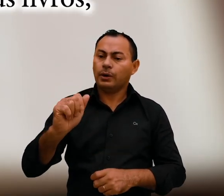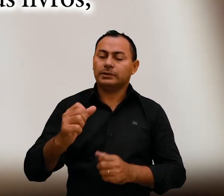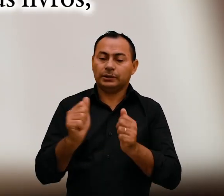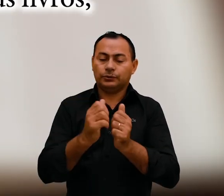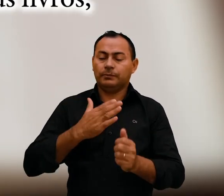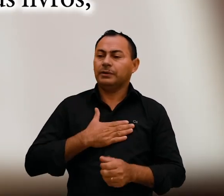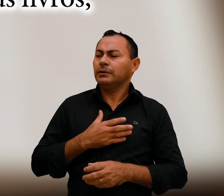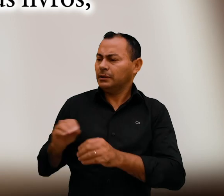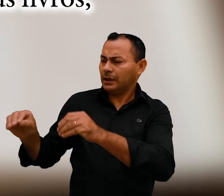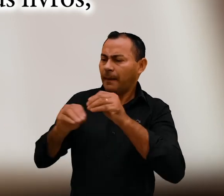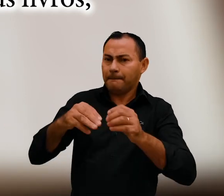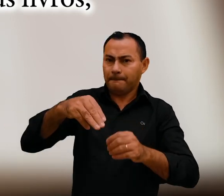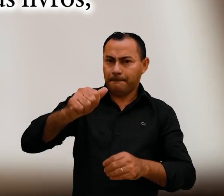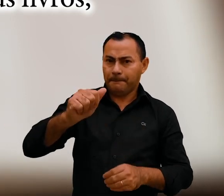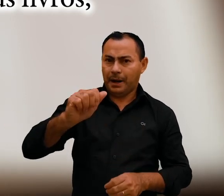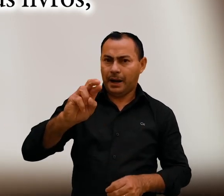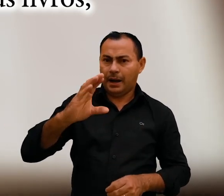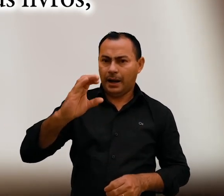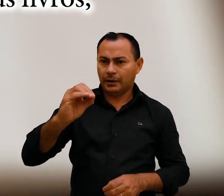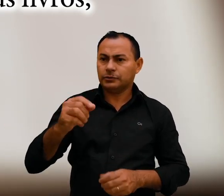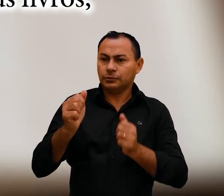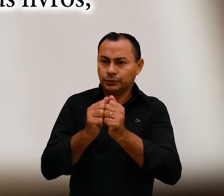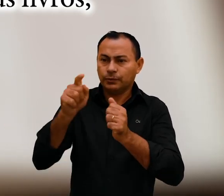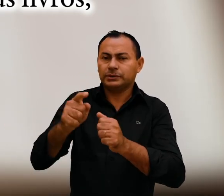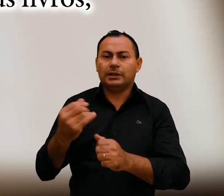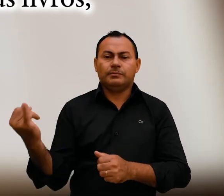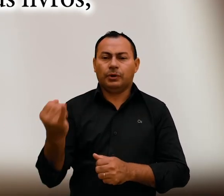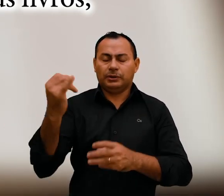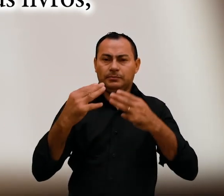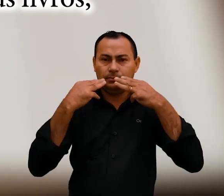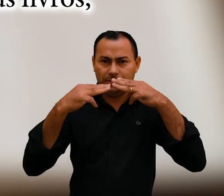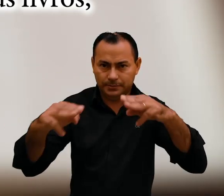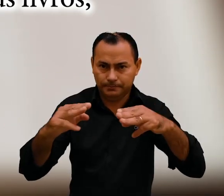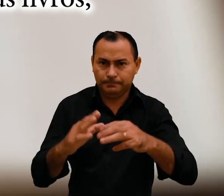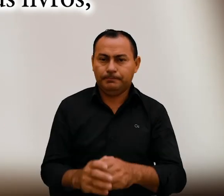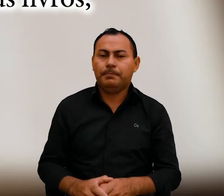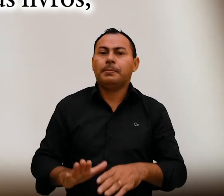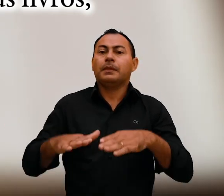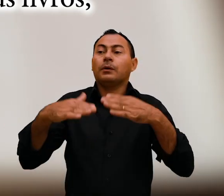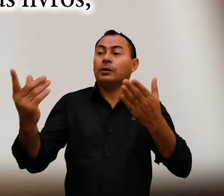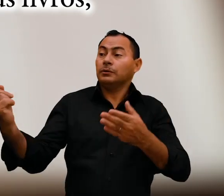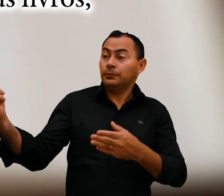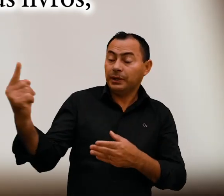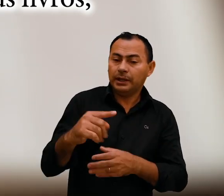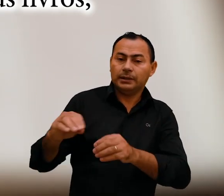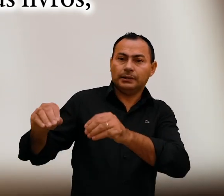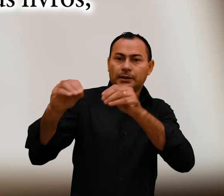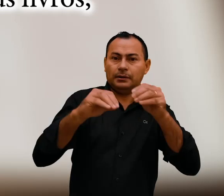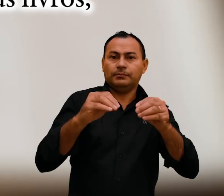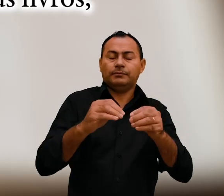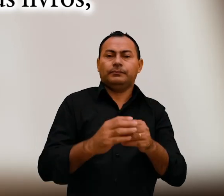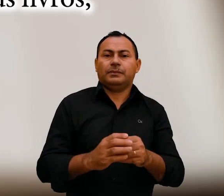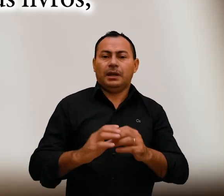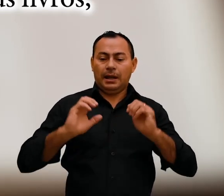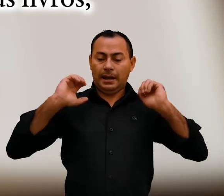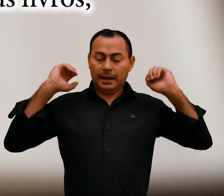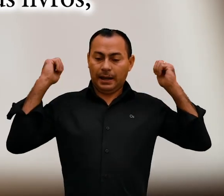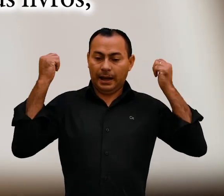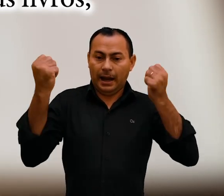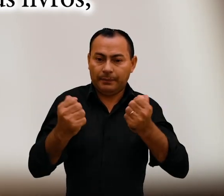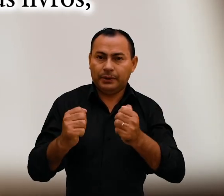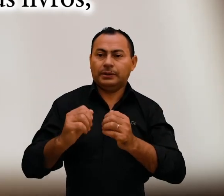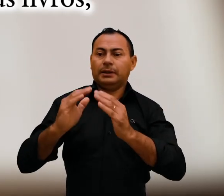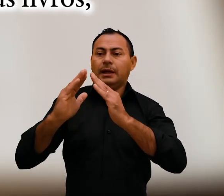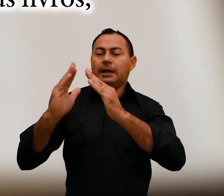traga Marcos com você porque ele me é útil para o ministério quando vier traga a